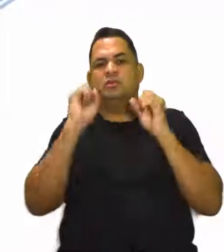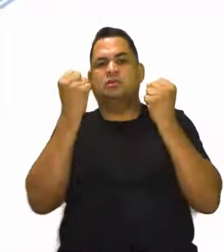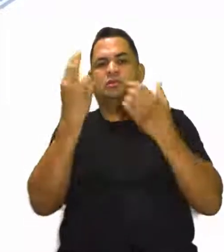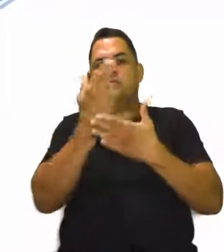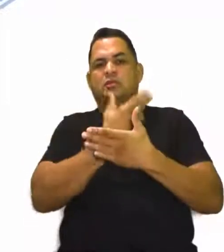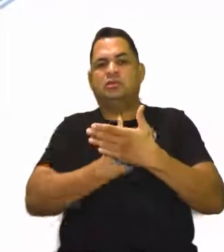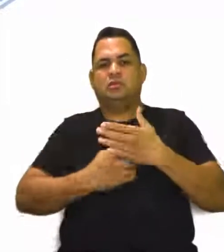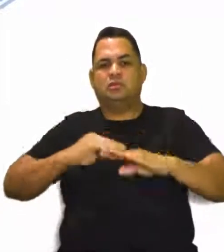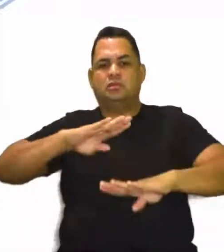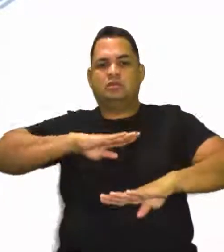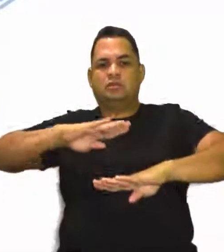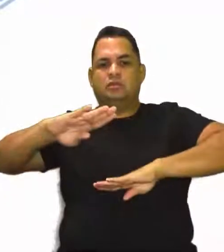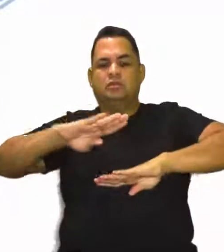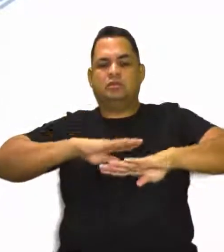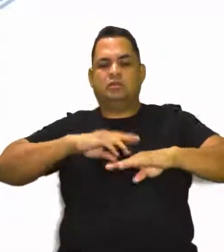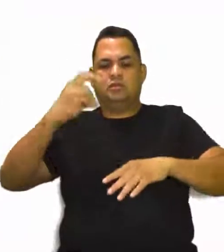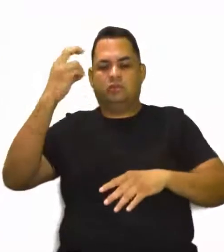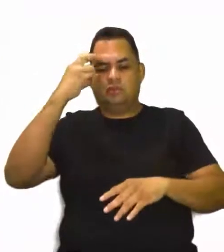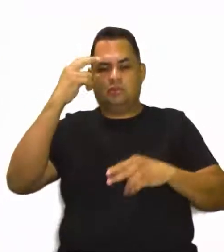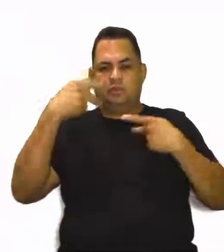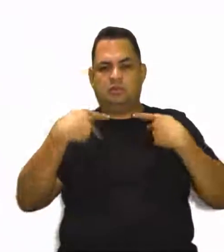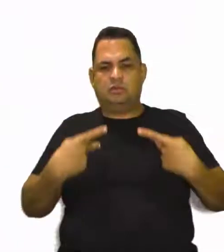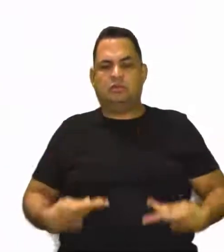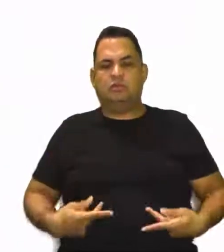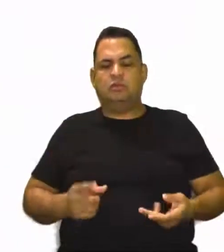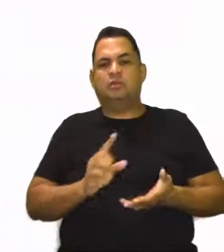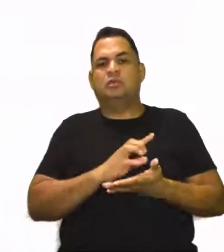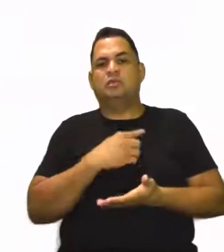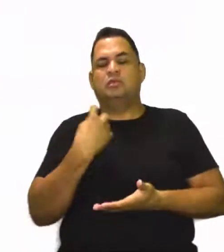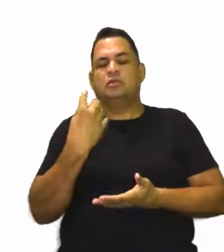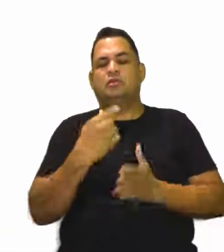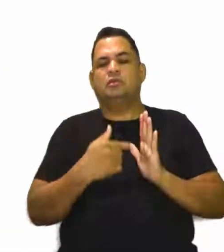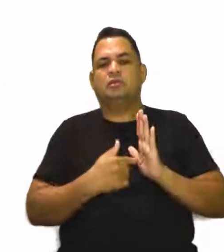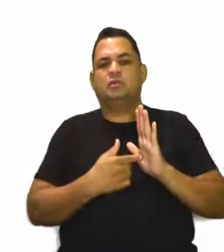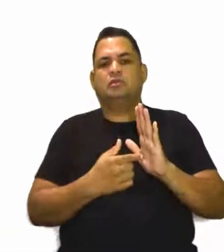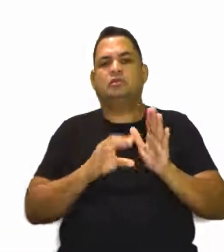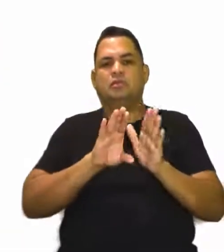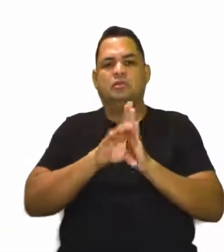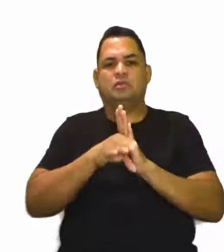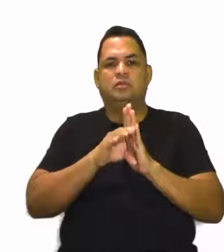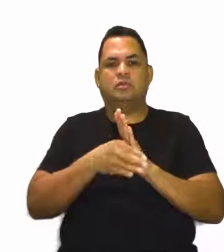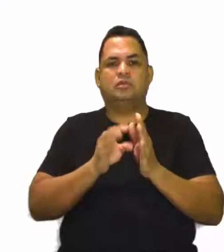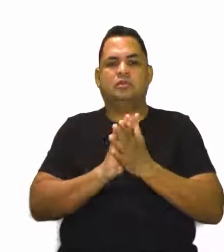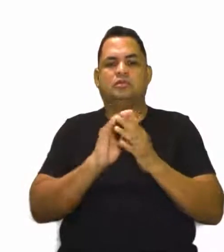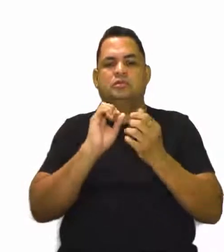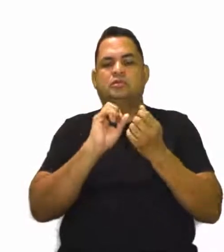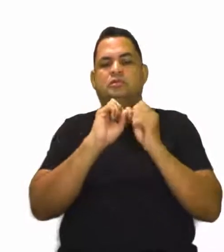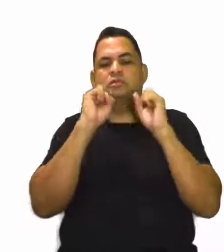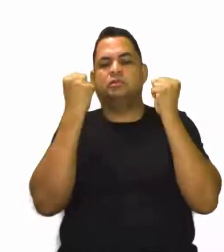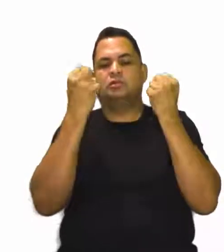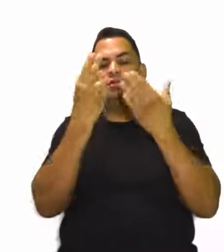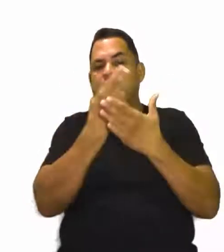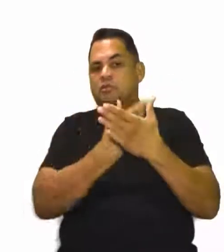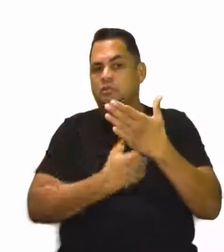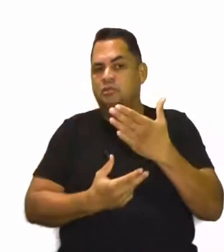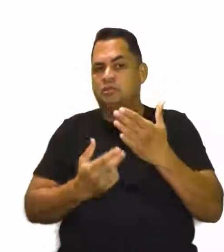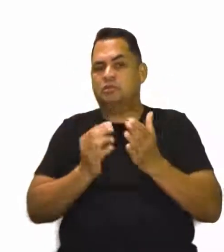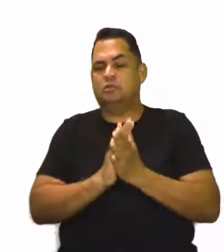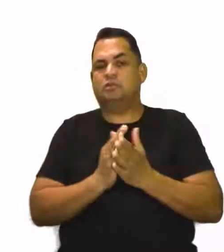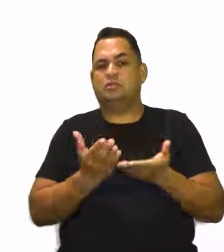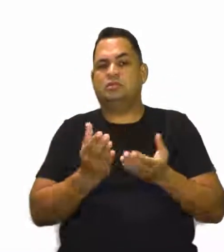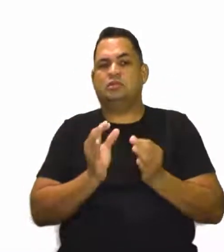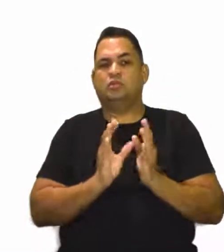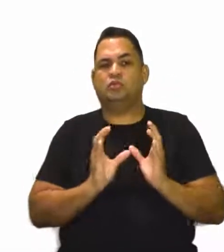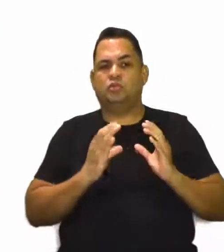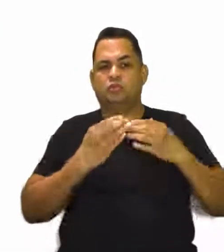cultura corporal. O que nós vimos dessa aula? Nós trouxemos o conceito de ginástica, então nós trouxemos aí